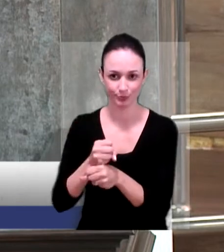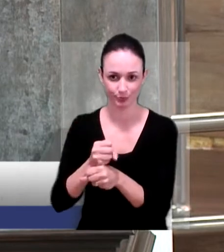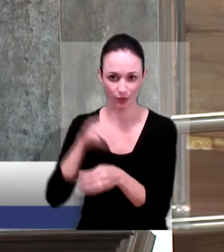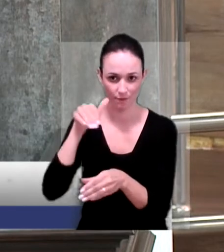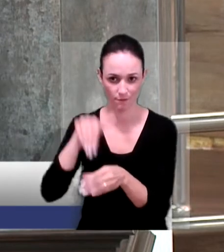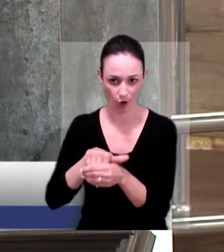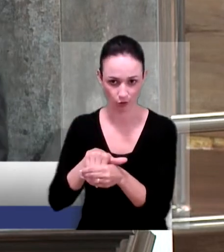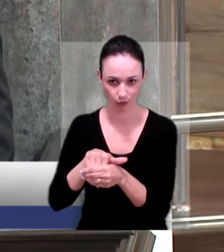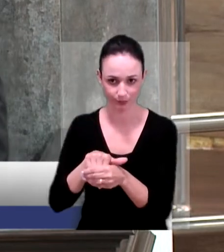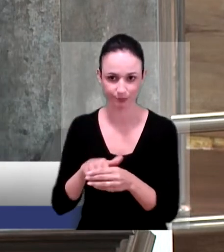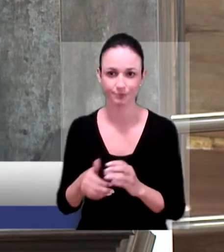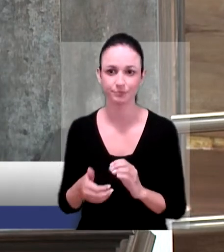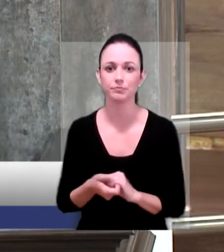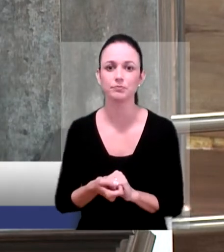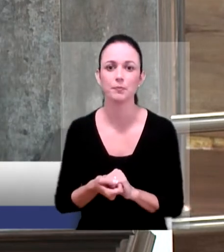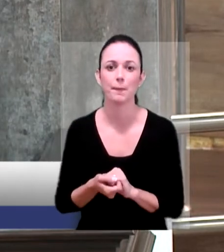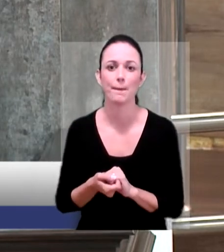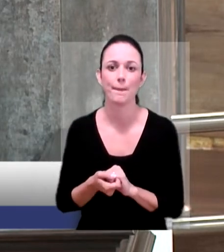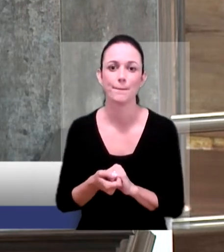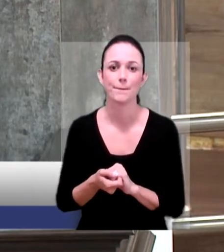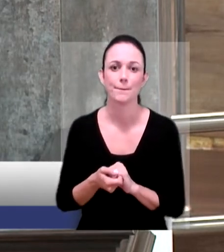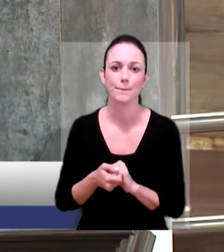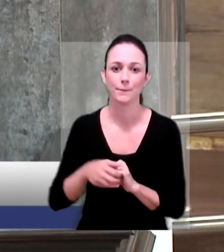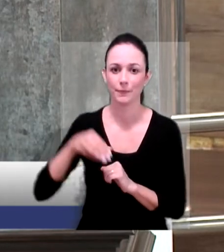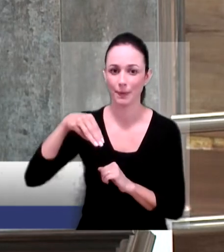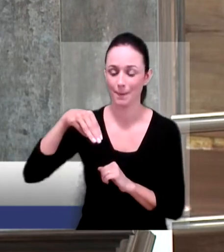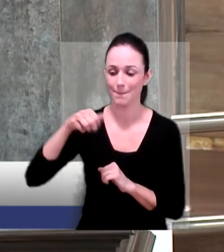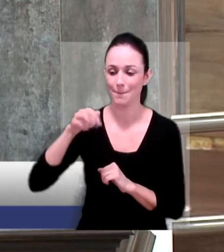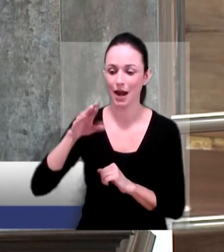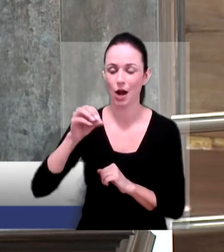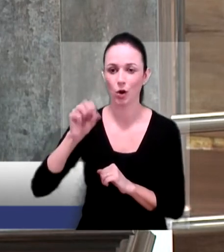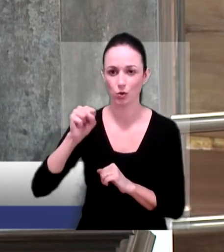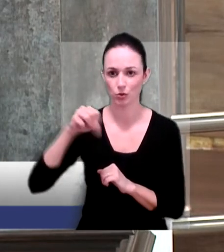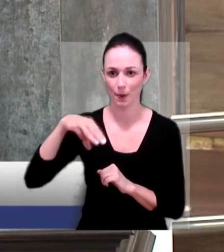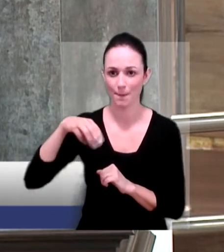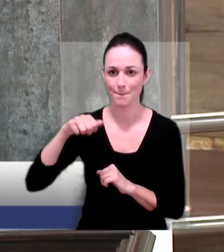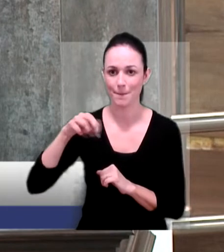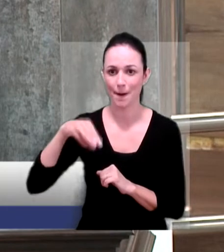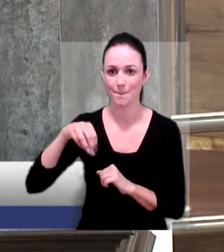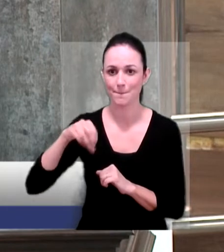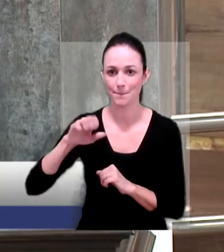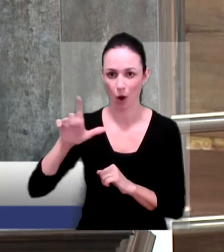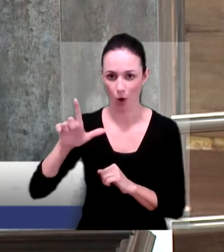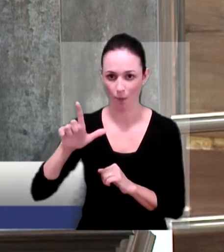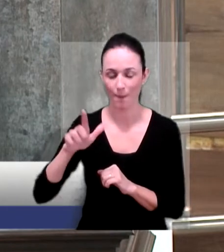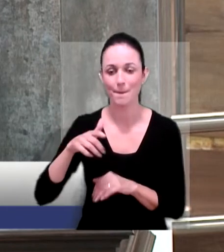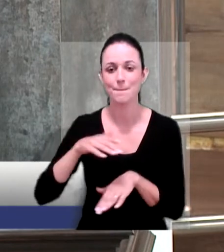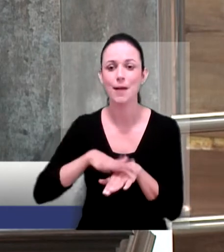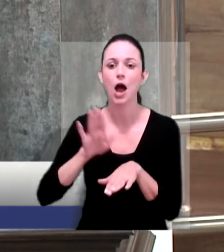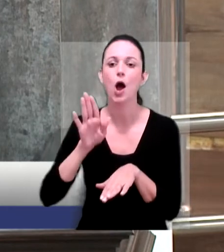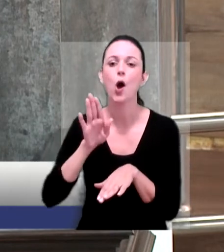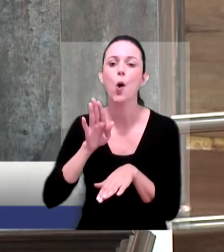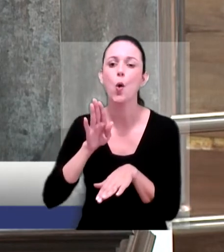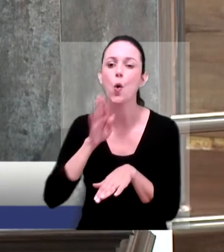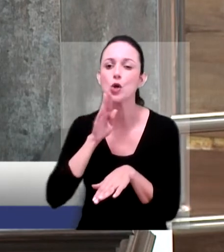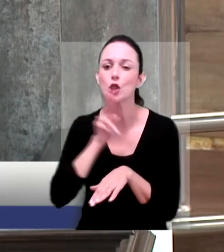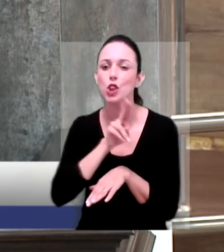O Marcos Benedito Marmol, Marcos Brasil, como mais é conhecido na nossa cidade,